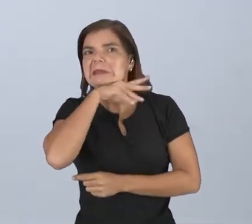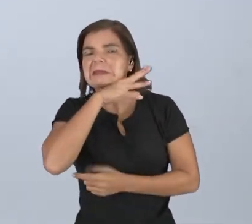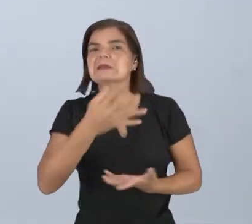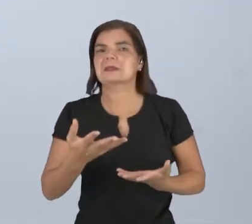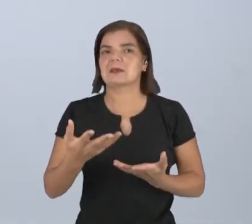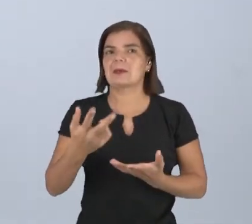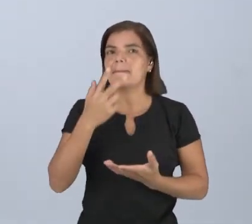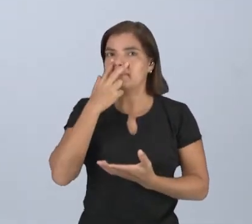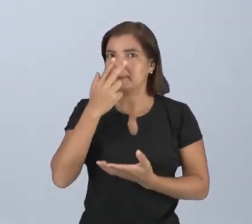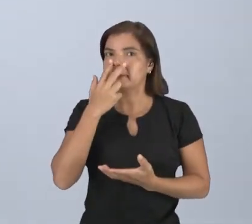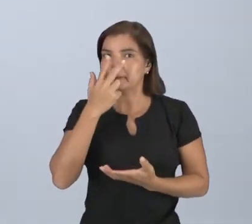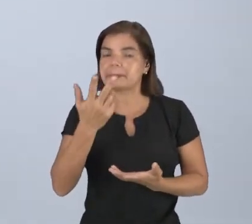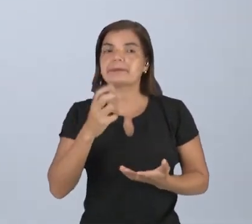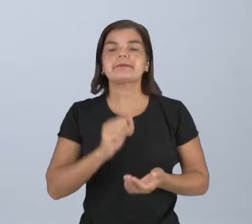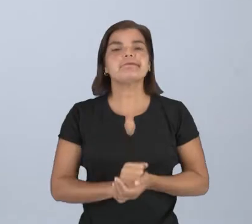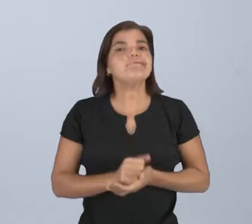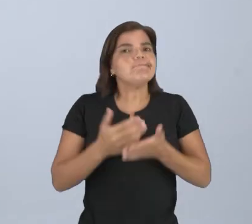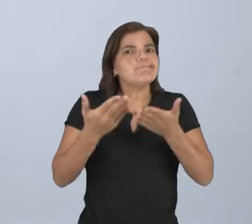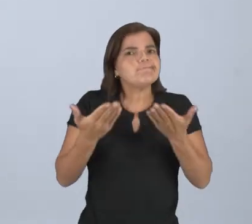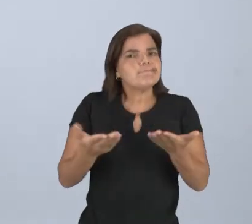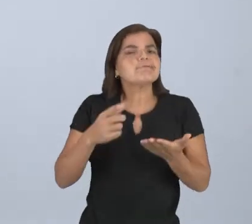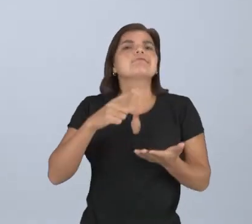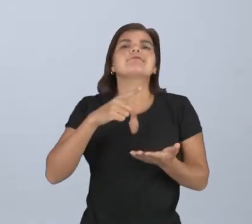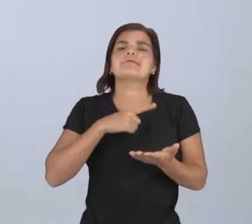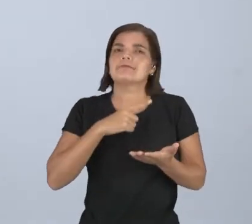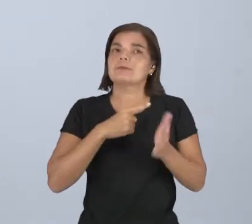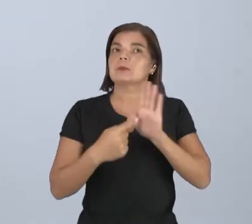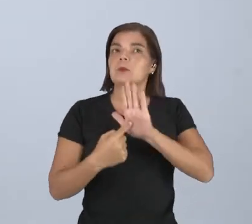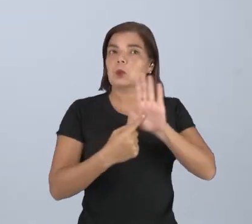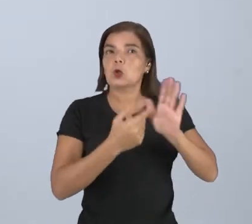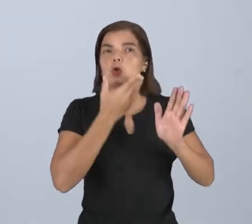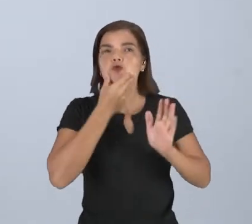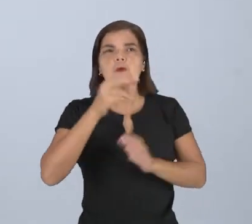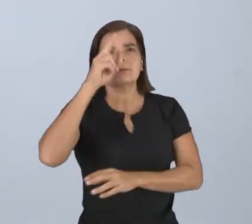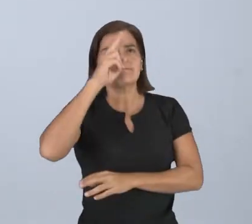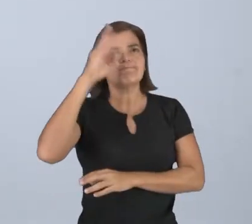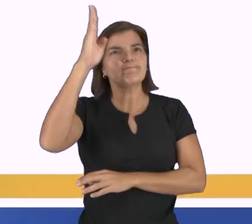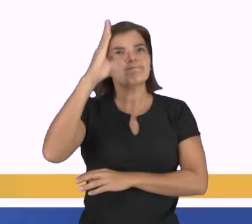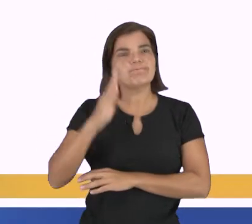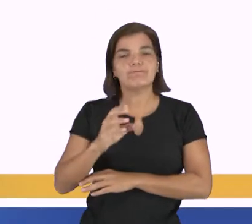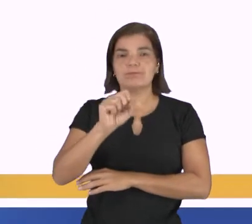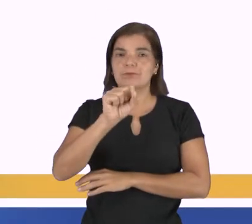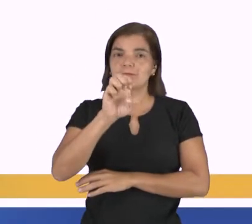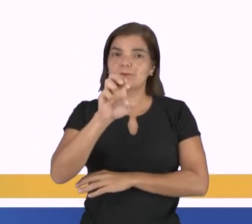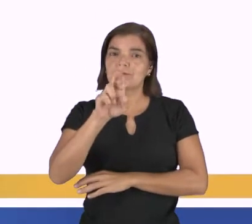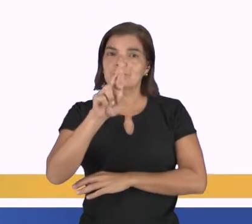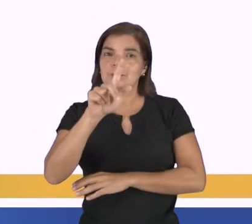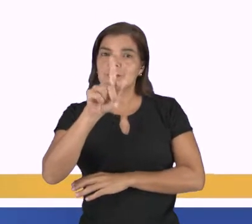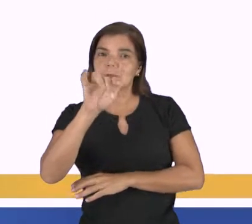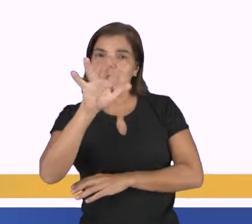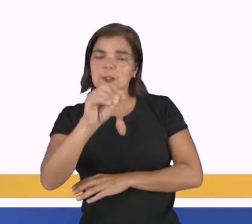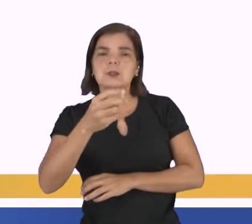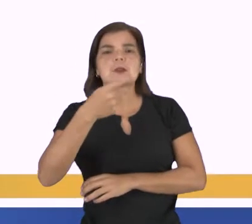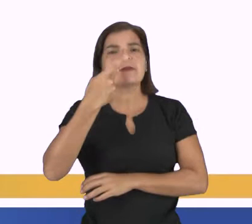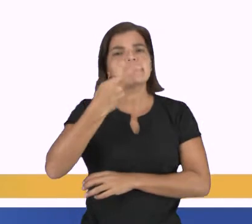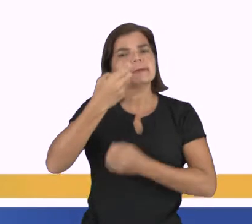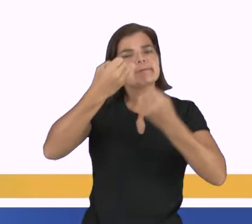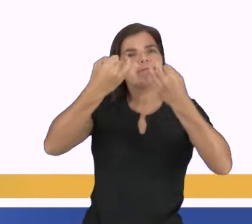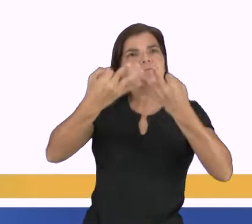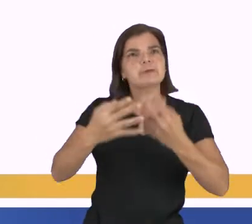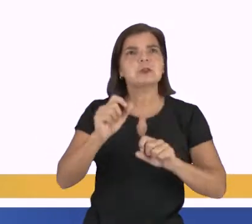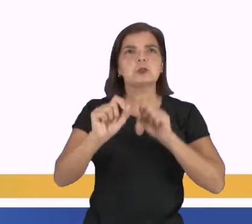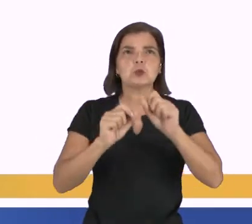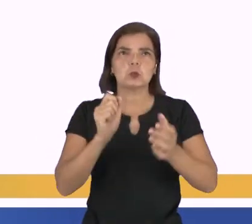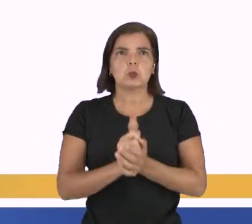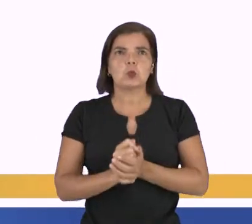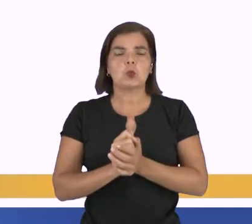se fossem mais animais. Pessoal, e aí a gente tem uma citação do historiador brasileiro chamado Sede Buarque de Holanda, que ele vem dizendo